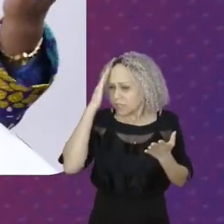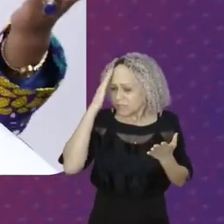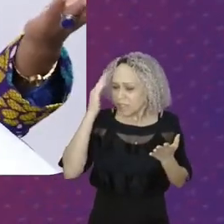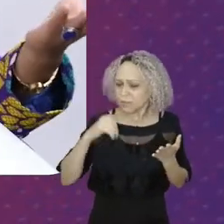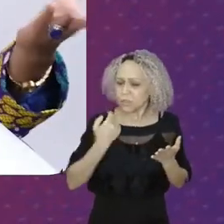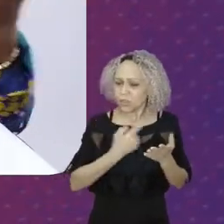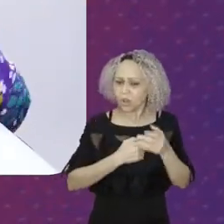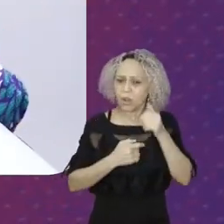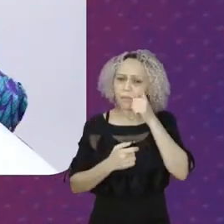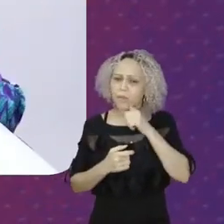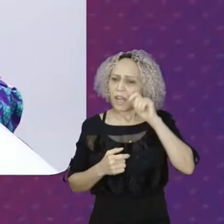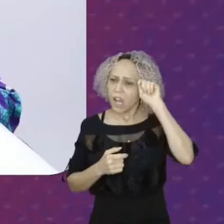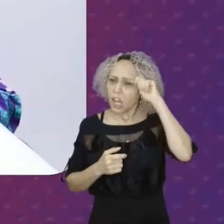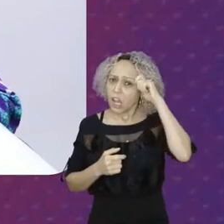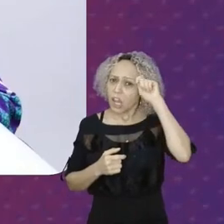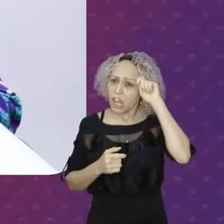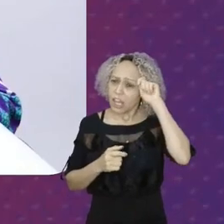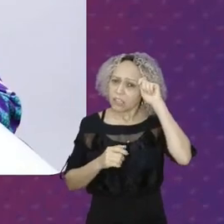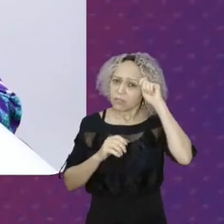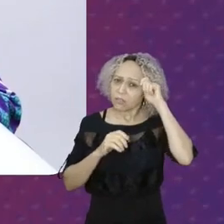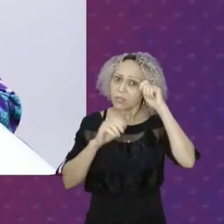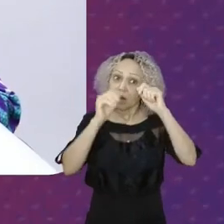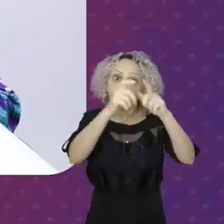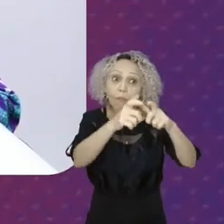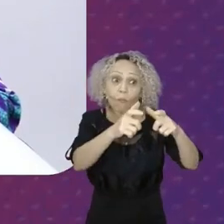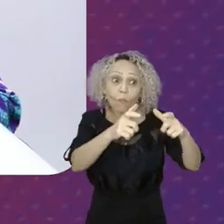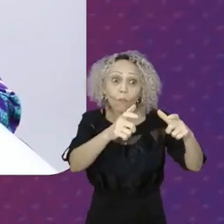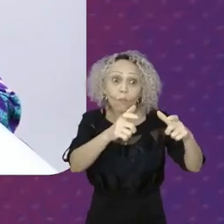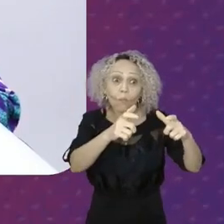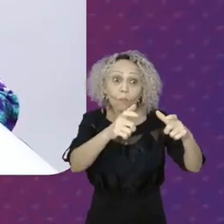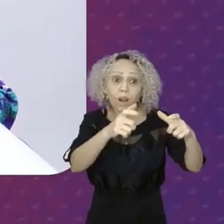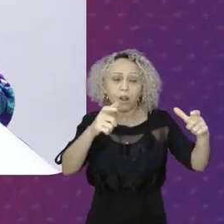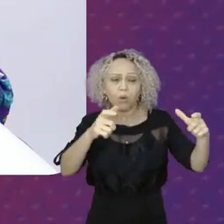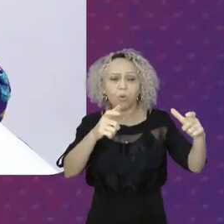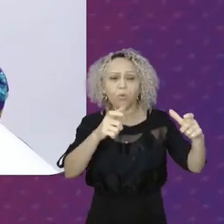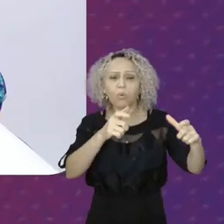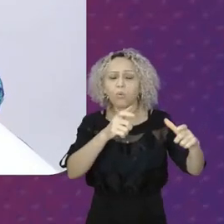nós, mulheres negras, somos o maior grupo populacional, tá?